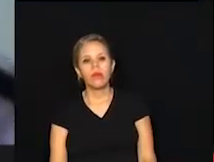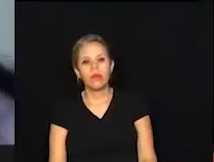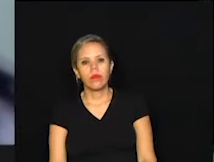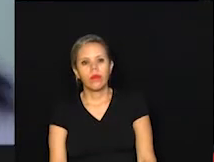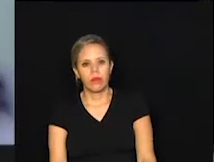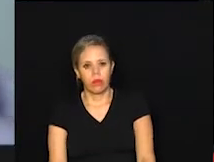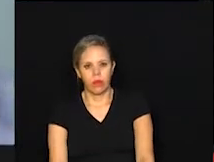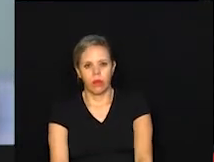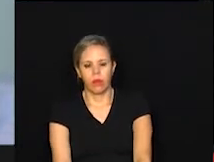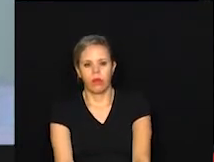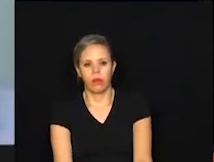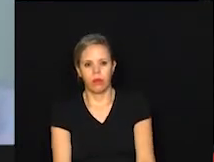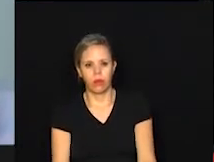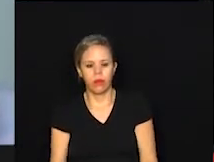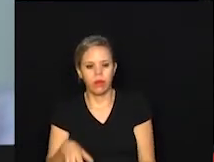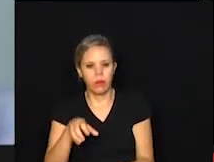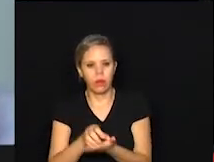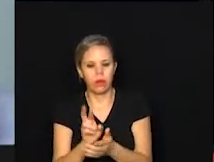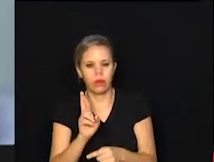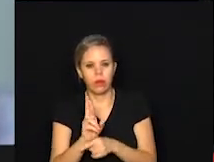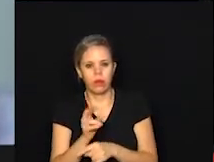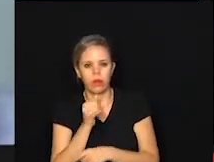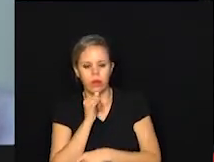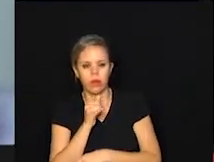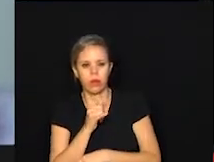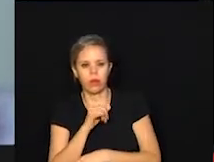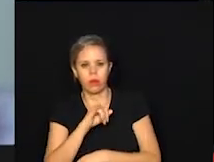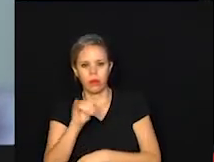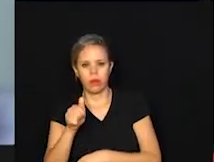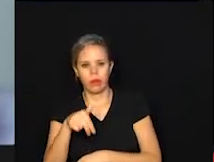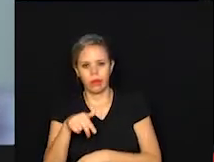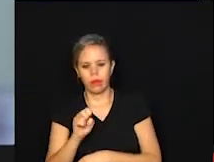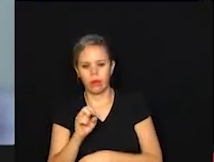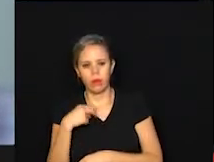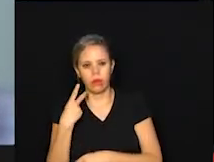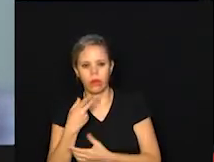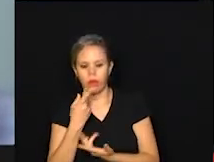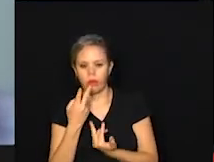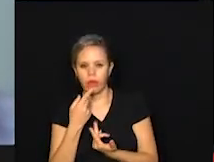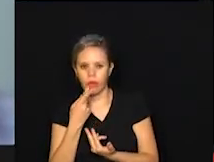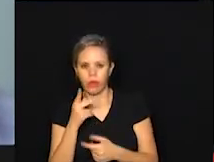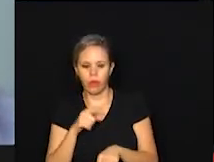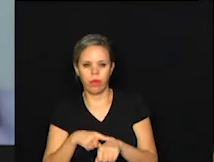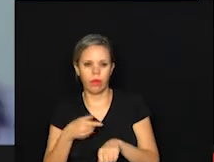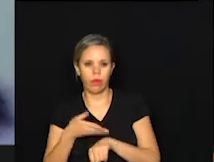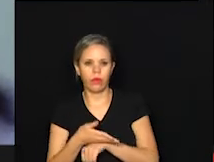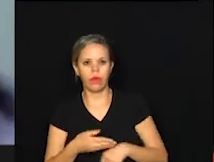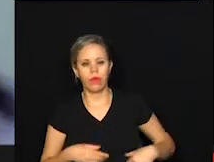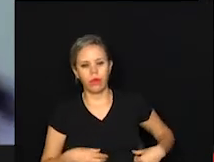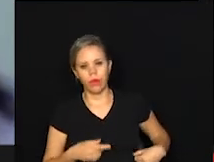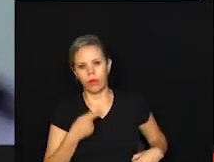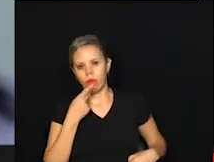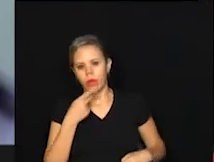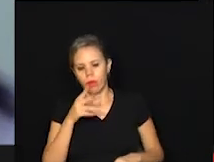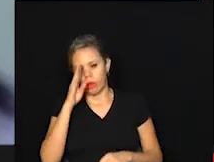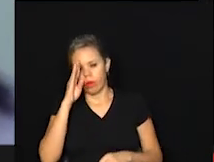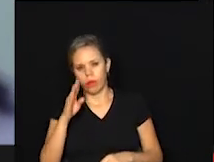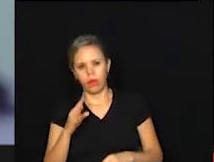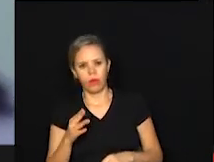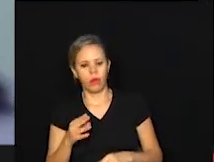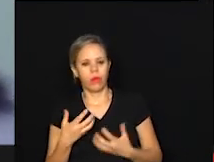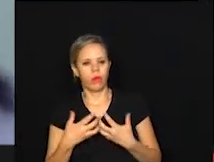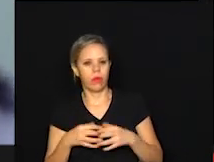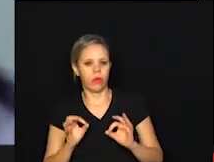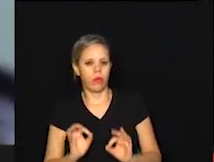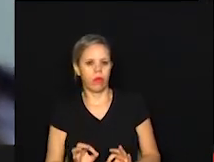Vereadora, sobre os centros de referência, a Jaque, acho que está, como a vereadora falou, esperando para entrar. Ela vai falar com propriedade sobre como